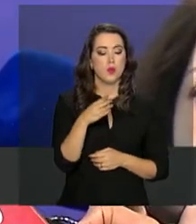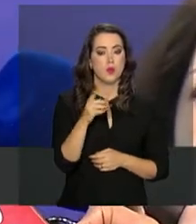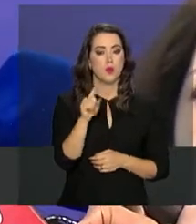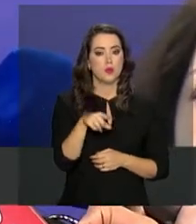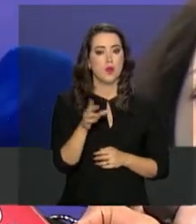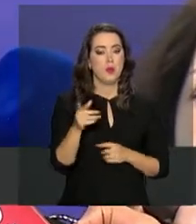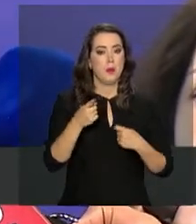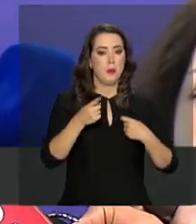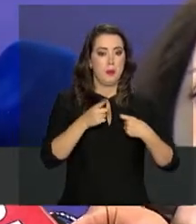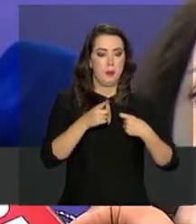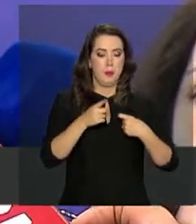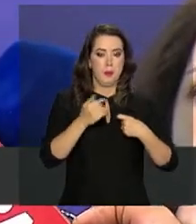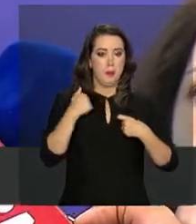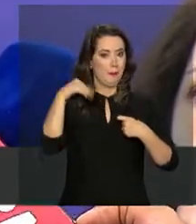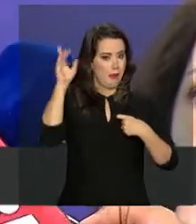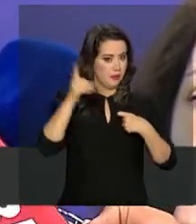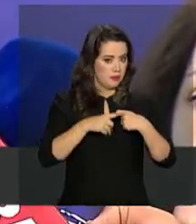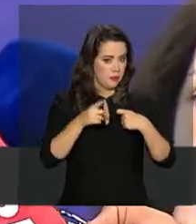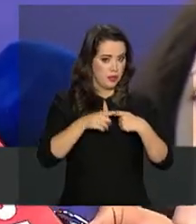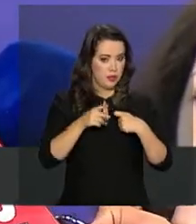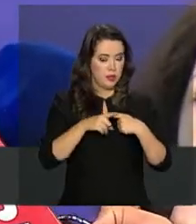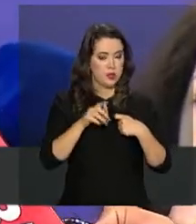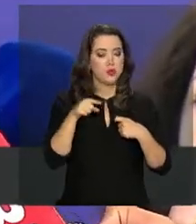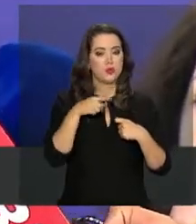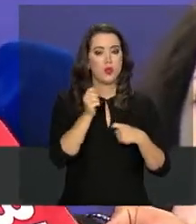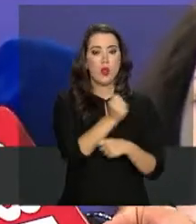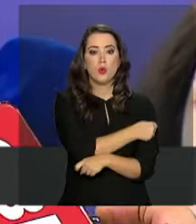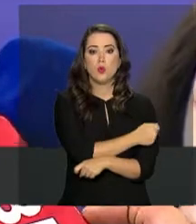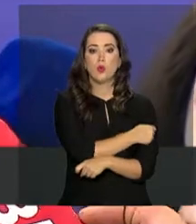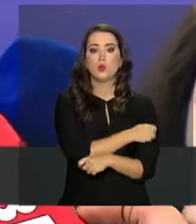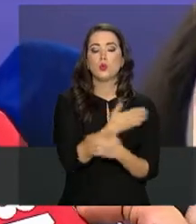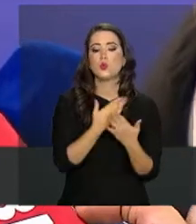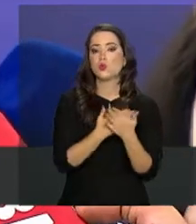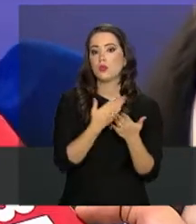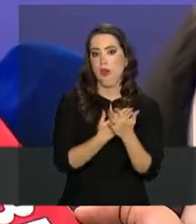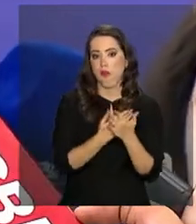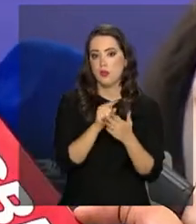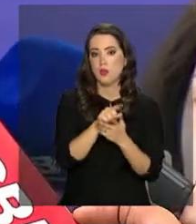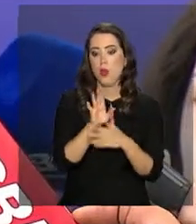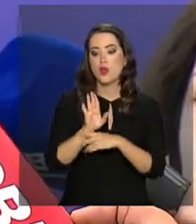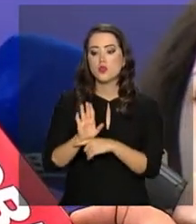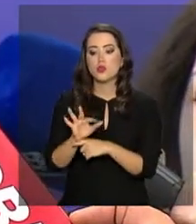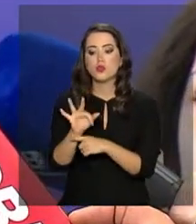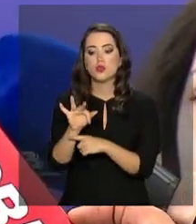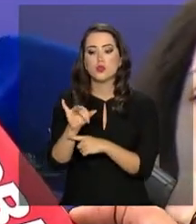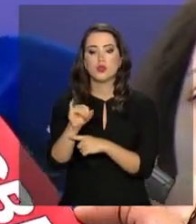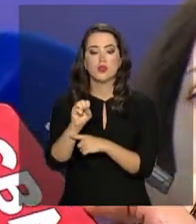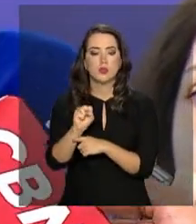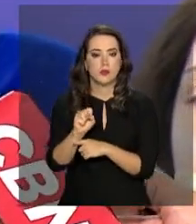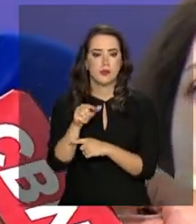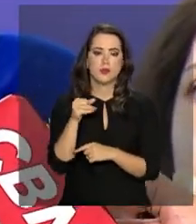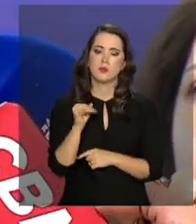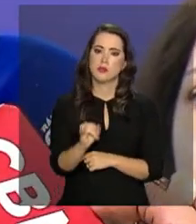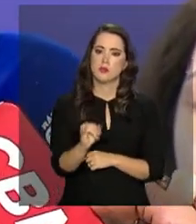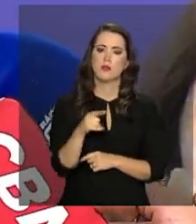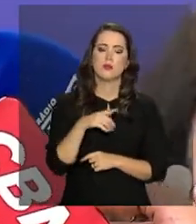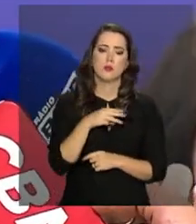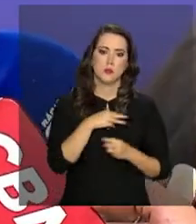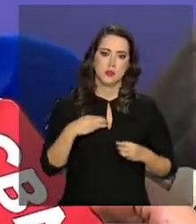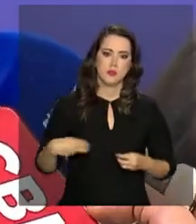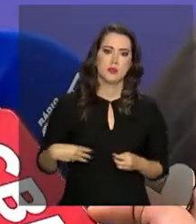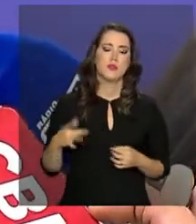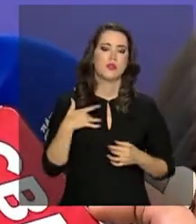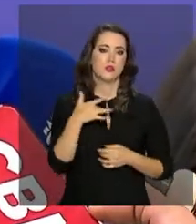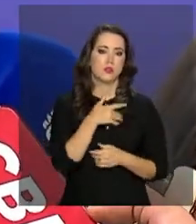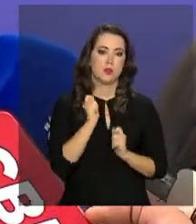alunos que tenham estudado ou estejam estudando é com o apoio do fies para que eventualmente o ministério da saúde